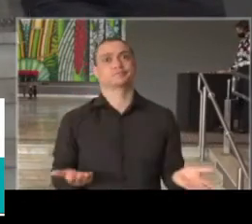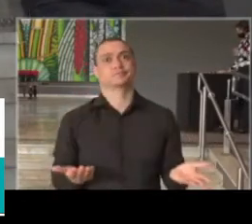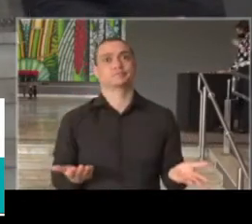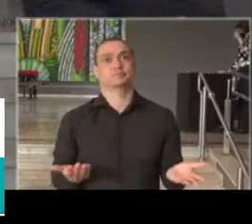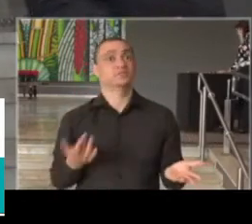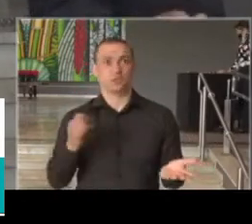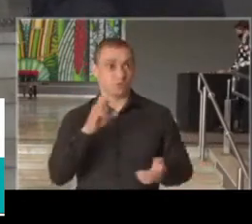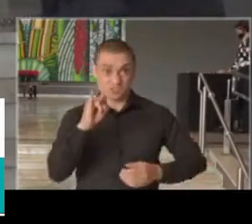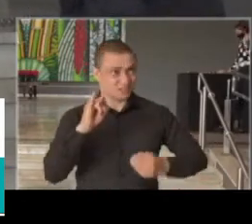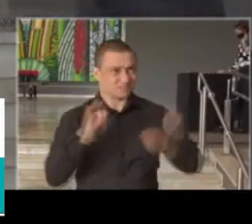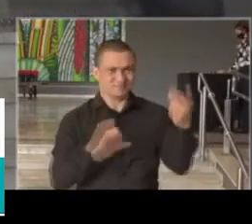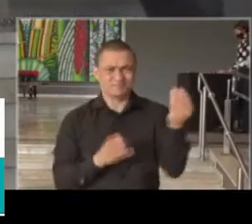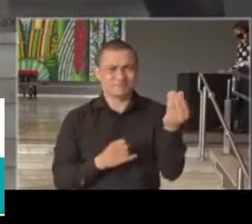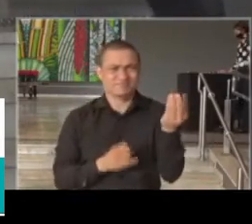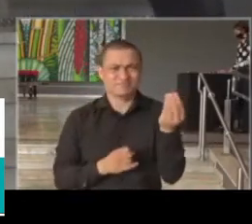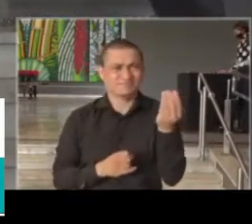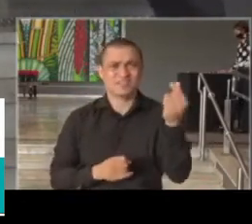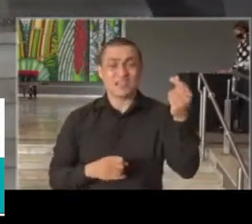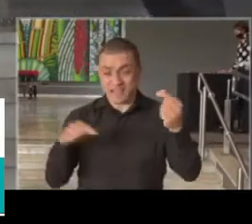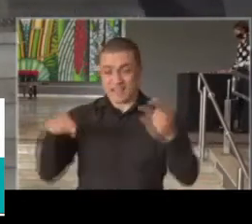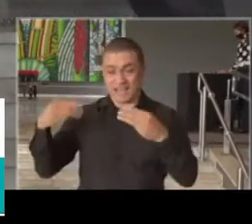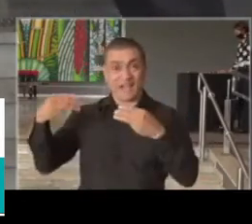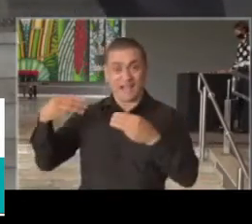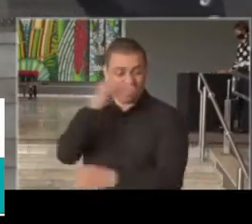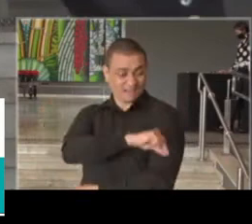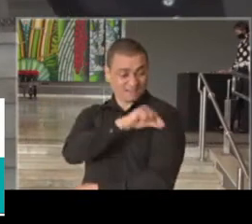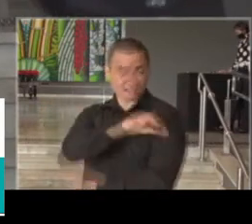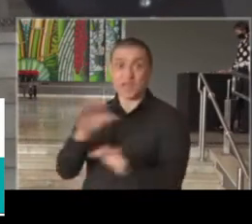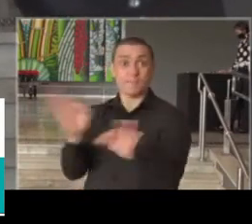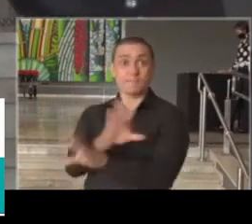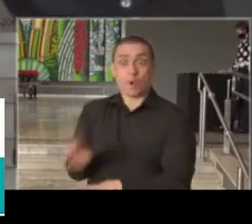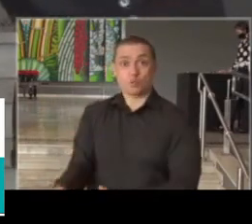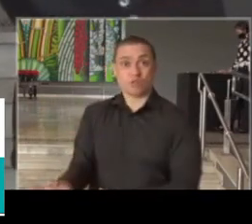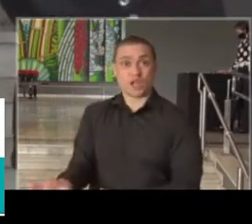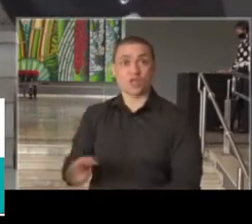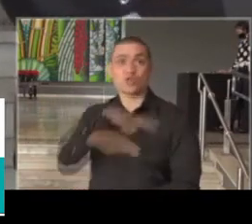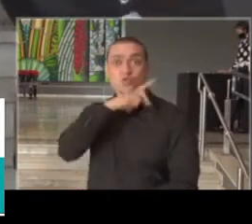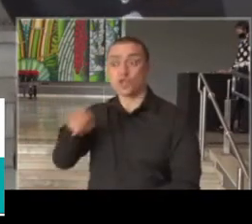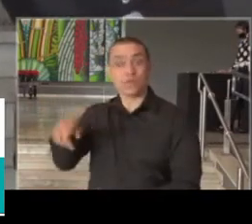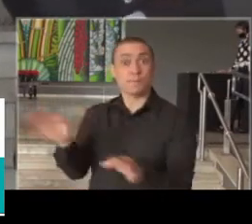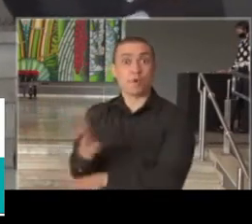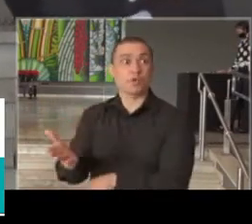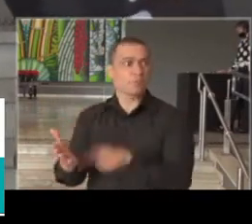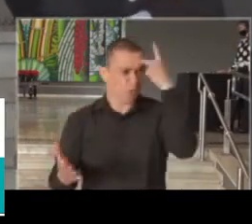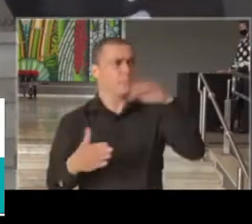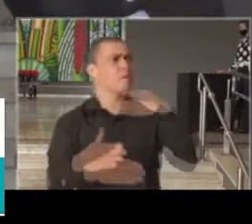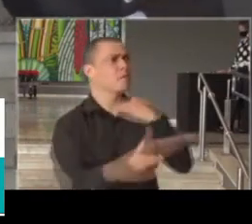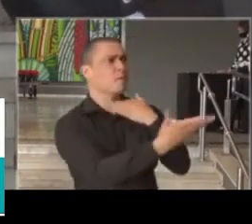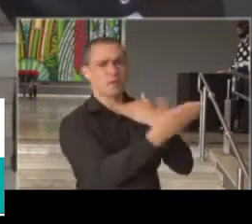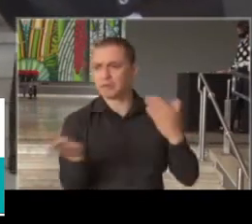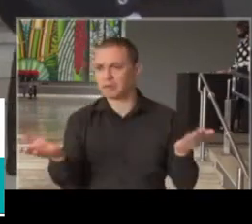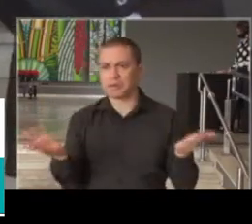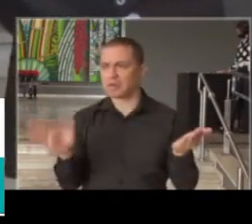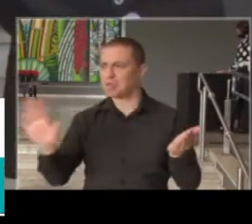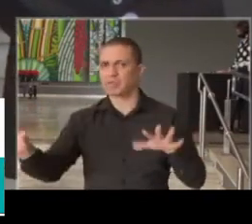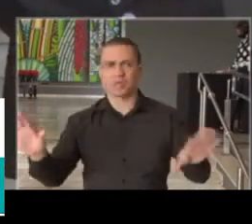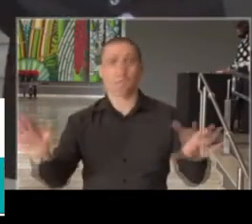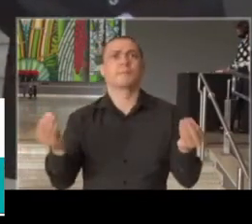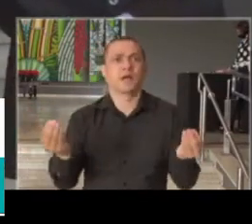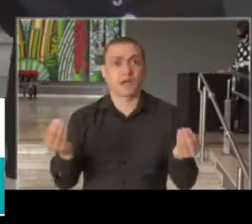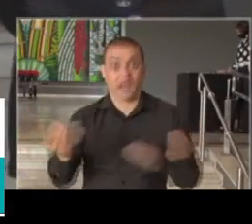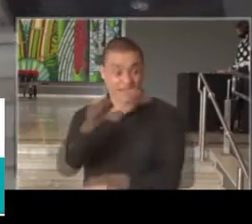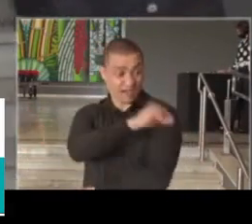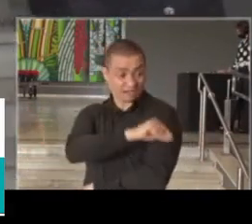não tem coerência alguma nós termos a vacina produzida aqui e, por outro lado, termos mortes acontecendo, sabendo que é uma